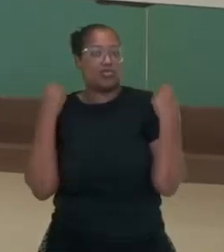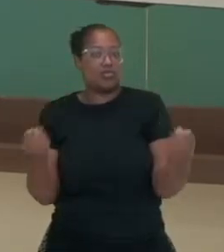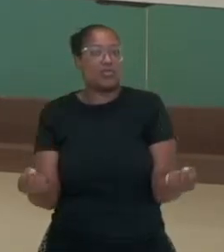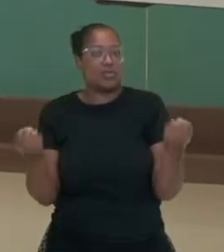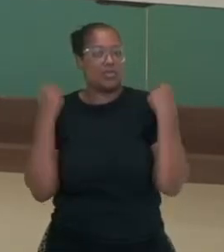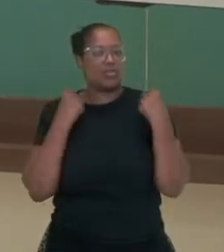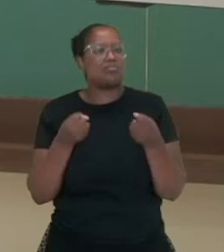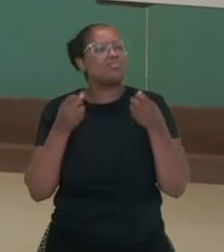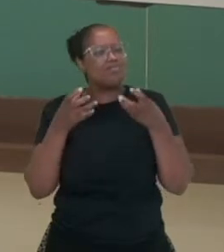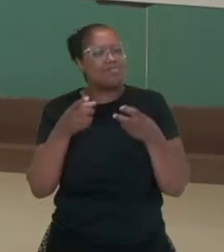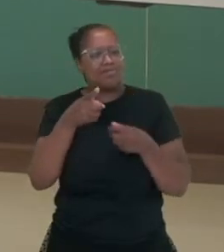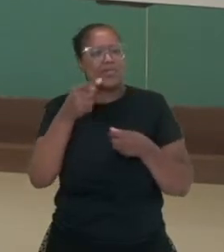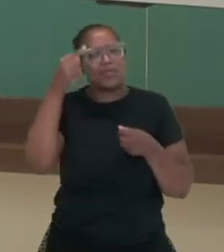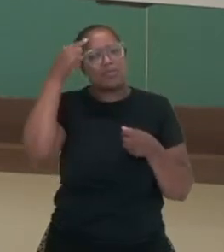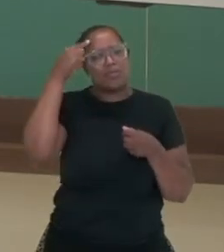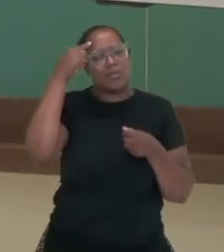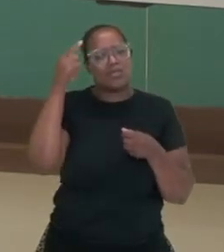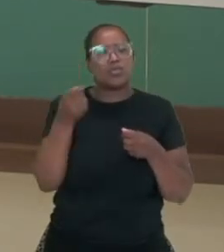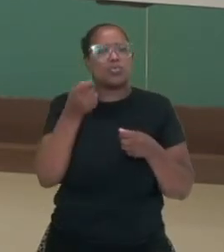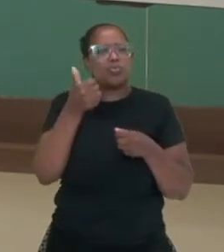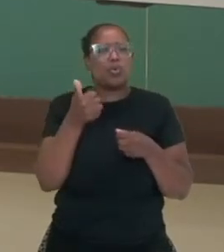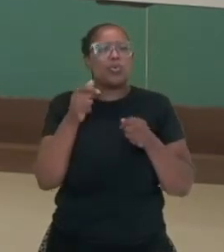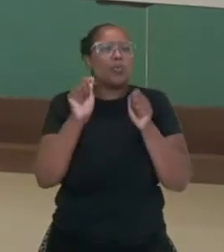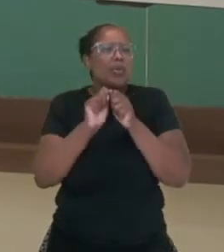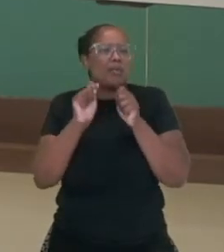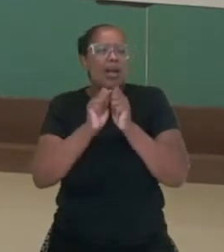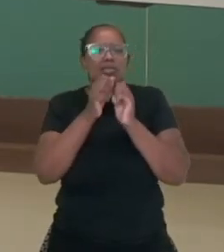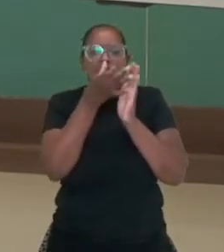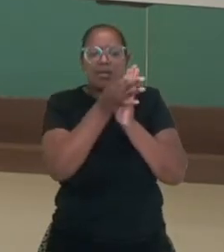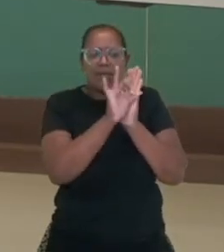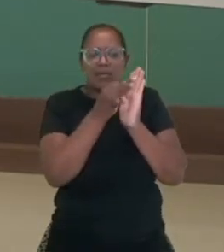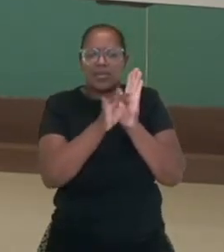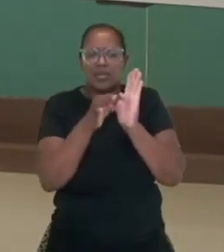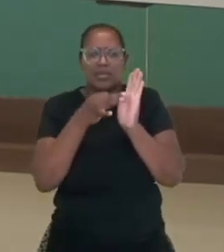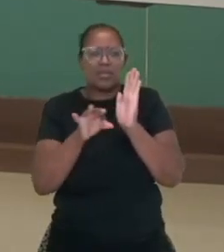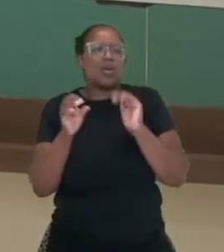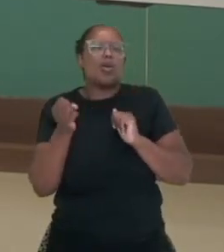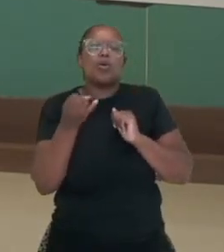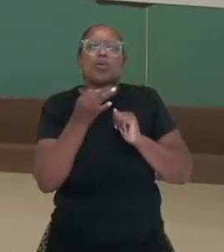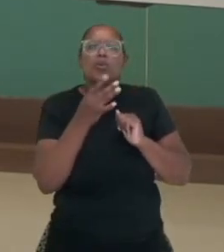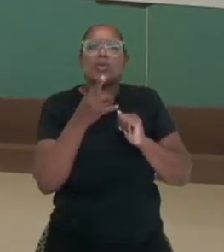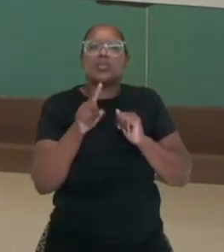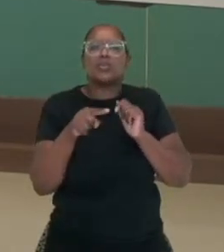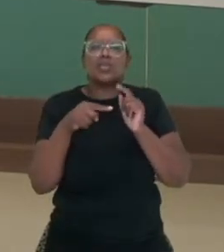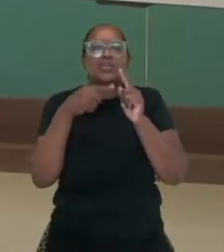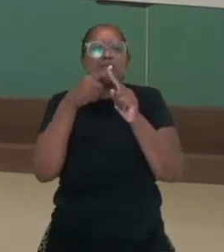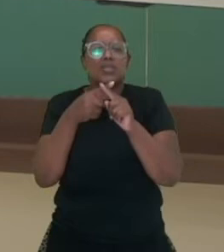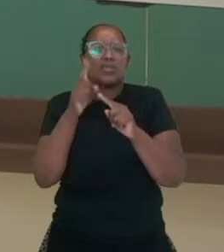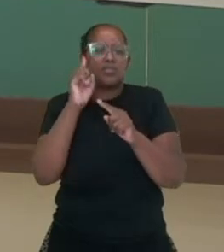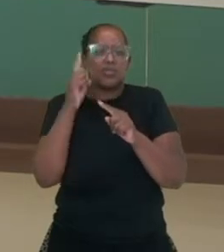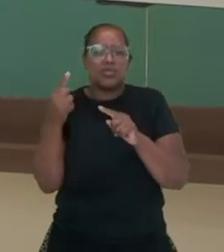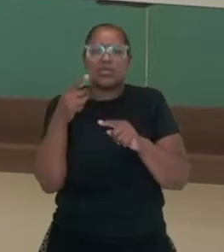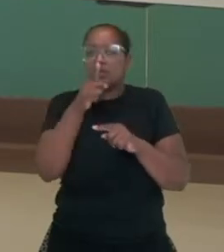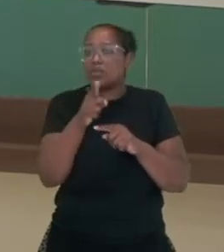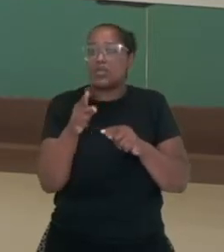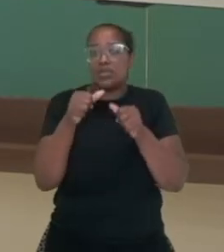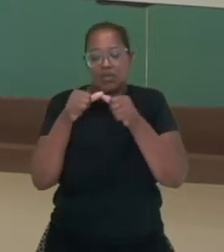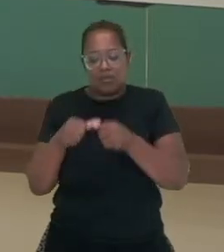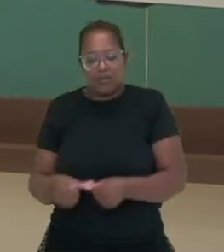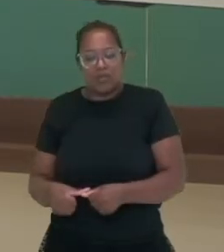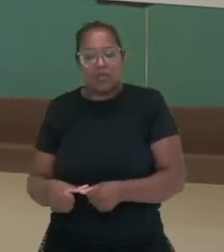você pense um pouquinho e faça uma análise. Quantas horas do teu dia você